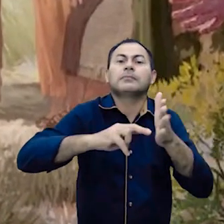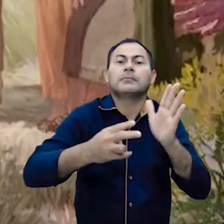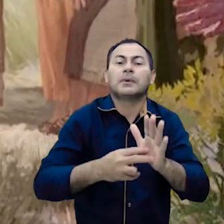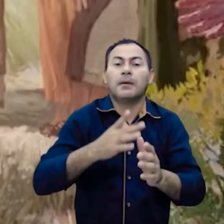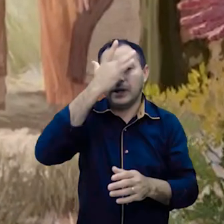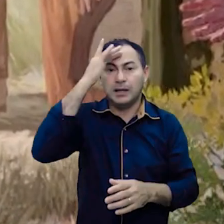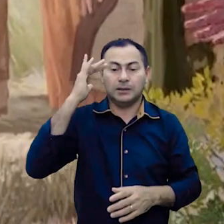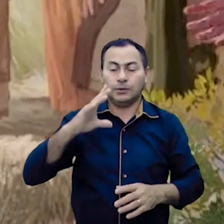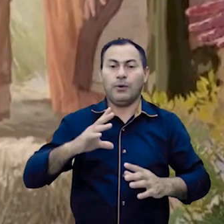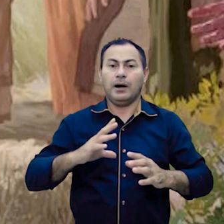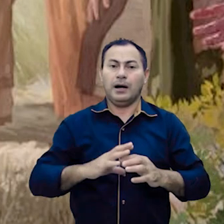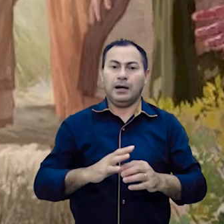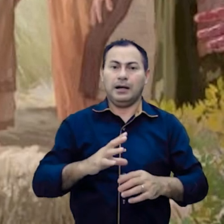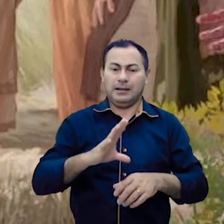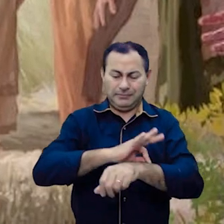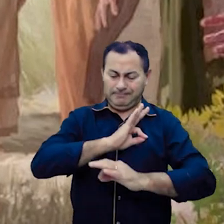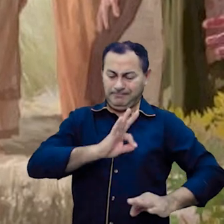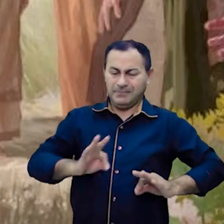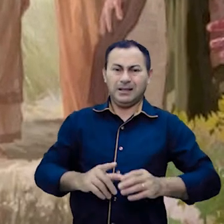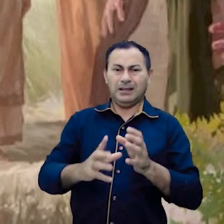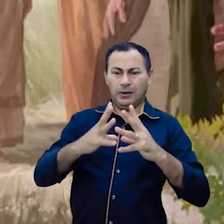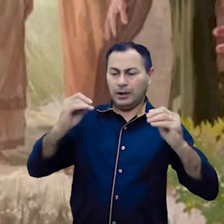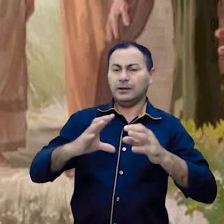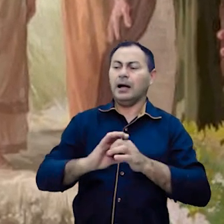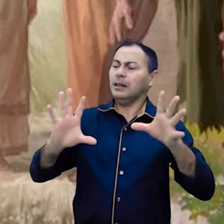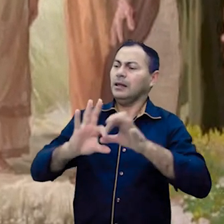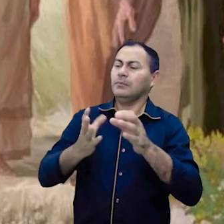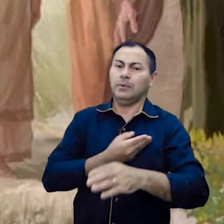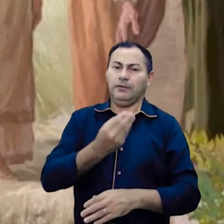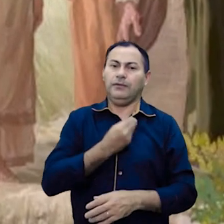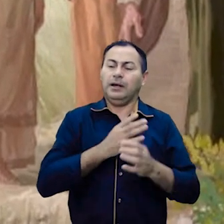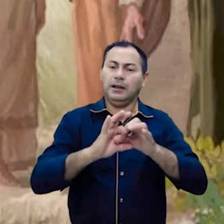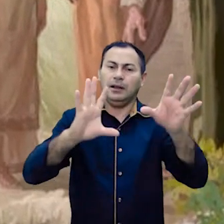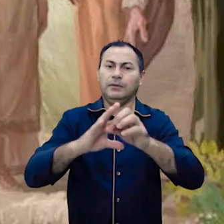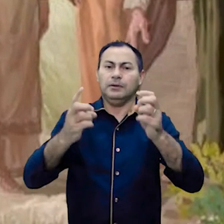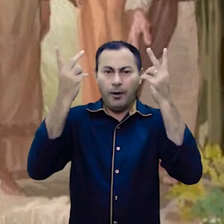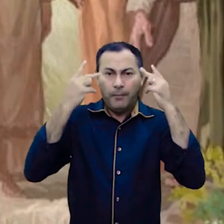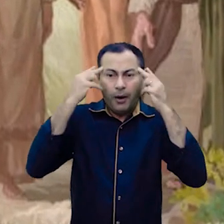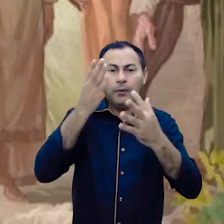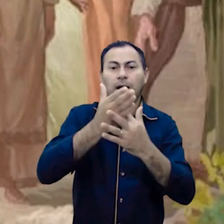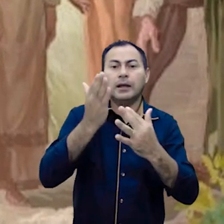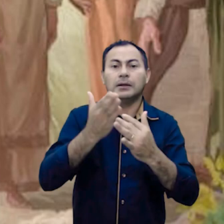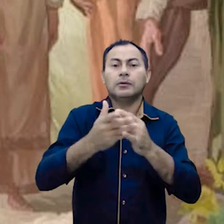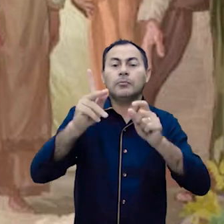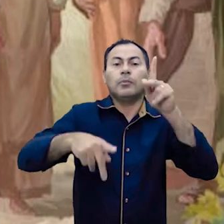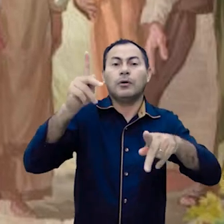isso significava que o leproso estava livre do Estado de quarentena para viver Livre